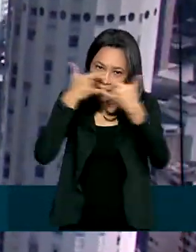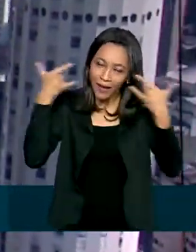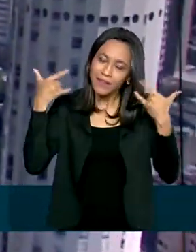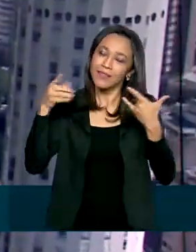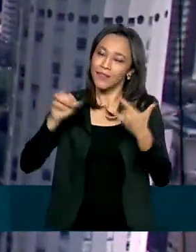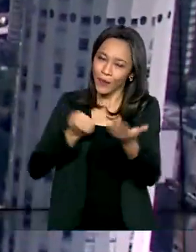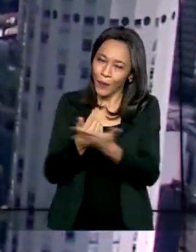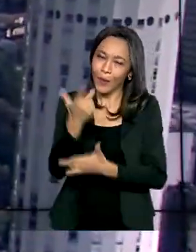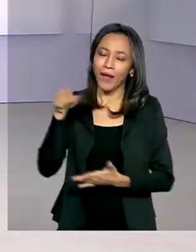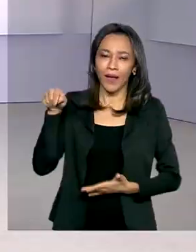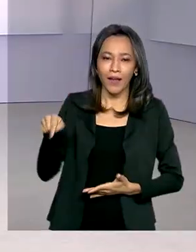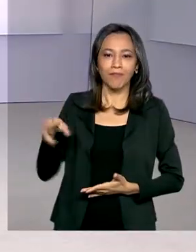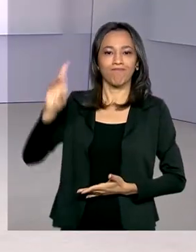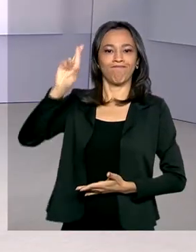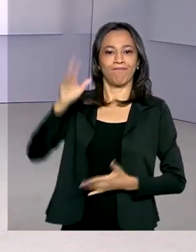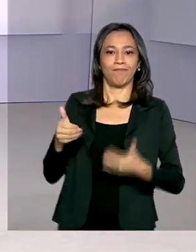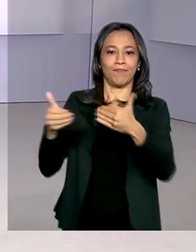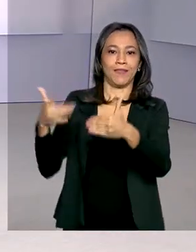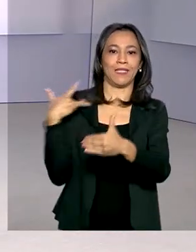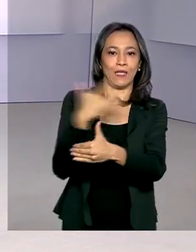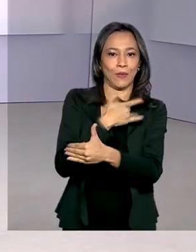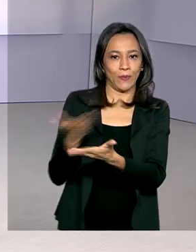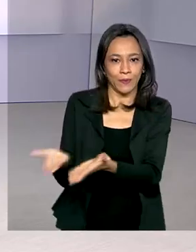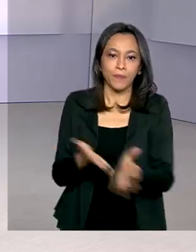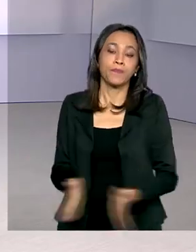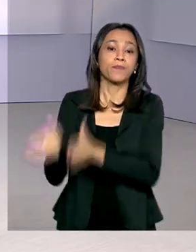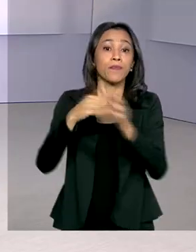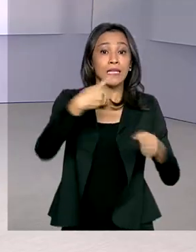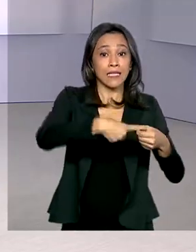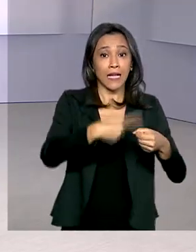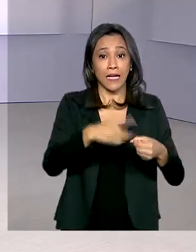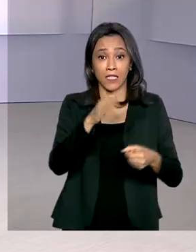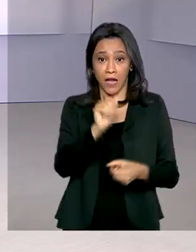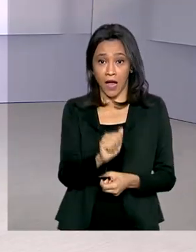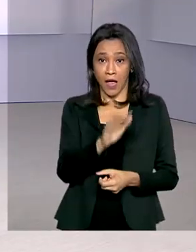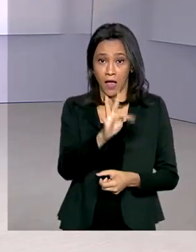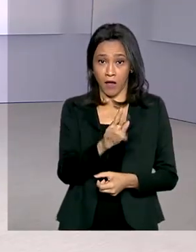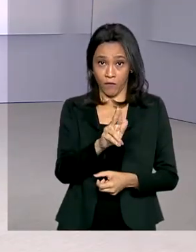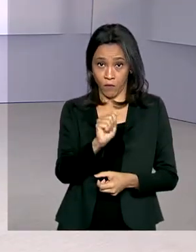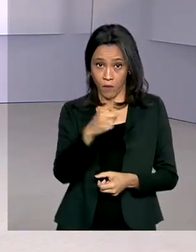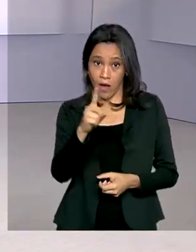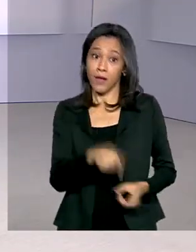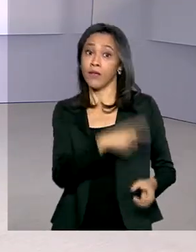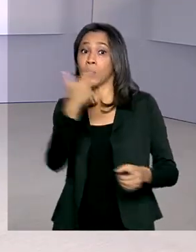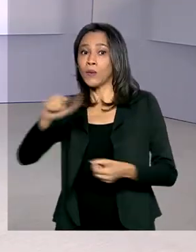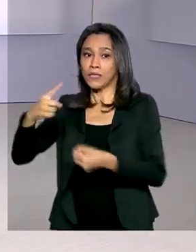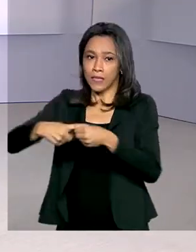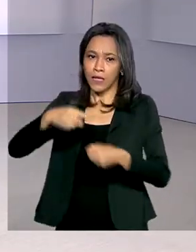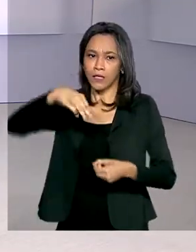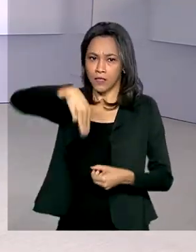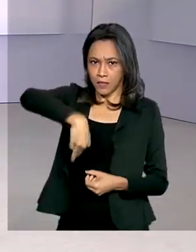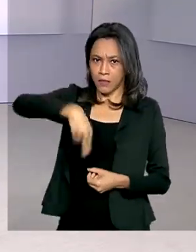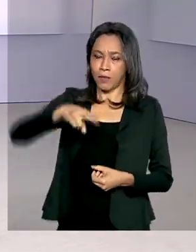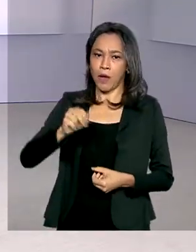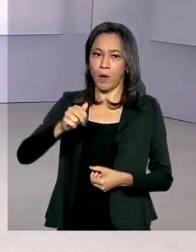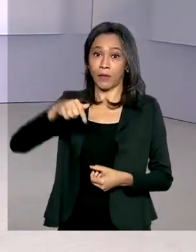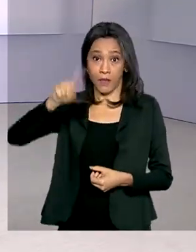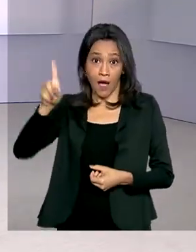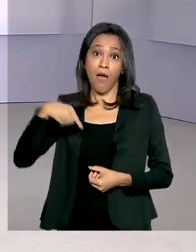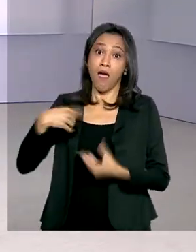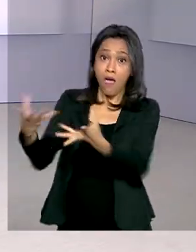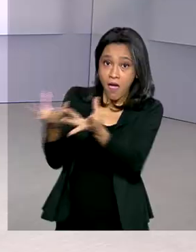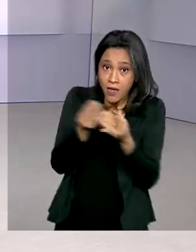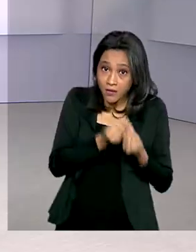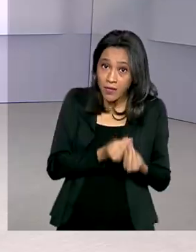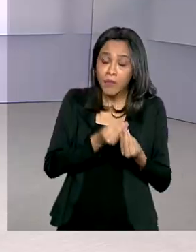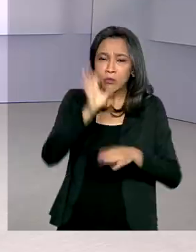Ministério da Saúde. As cidades de Afuá e Muaná, no Pará, recebem cestas básicas. As doações fazem parte